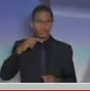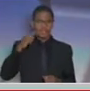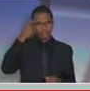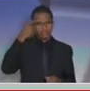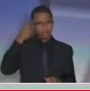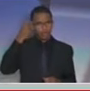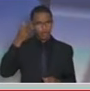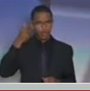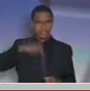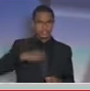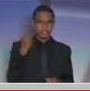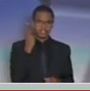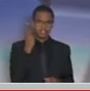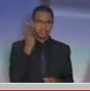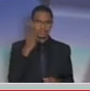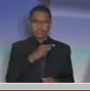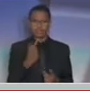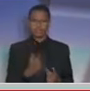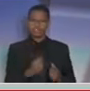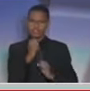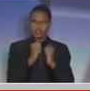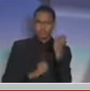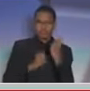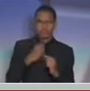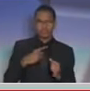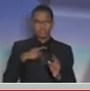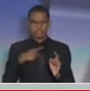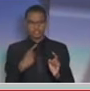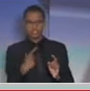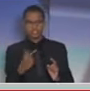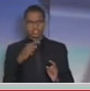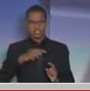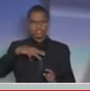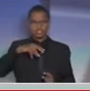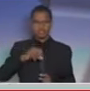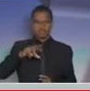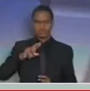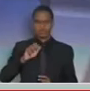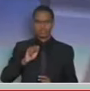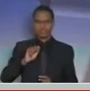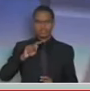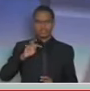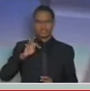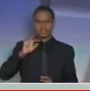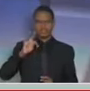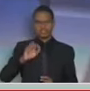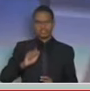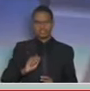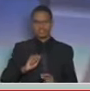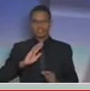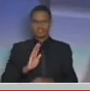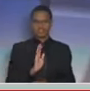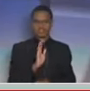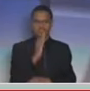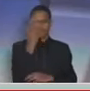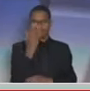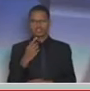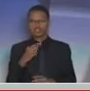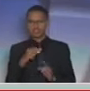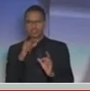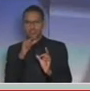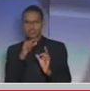Dória, empresário João Dória, falso moralista, né? Porque ele invade terreno